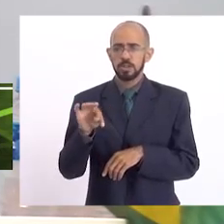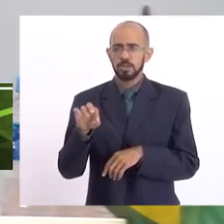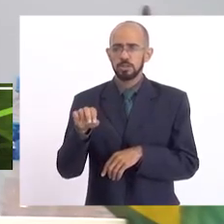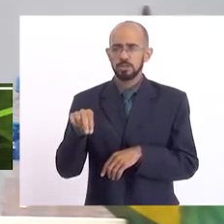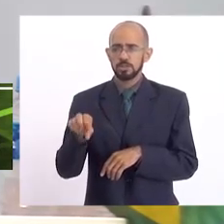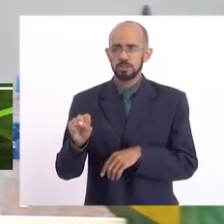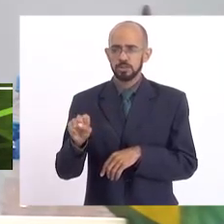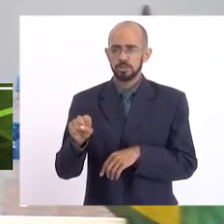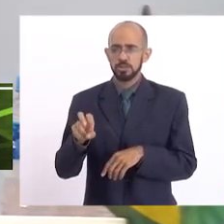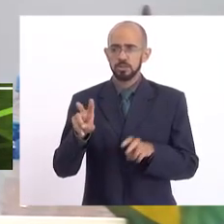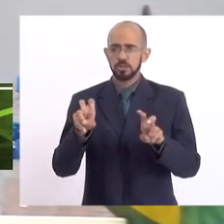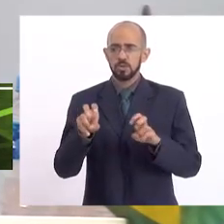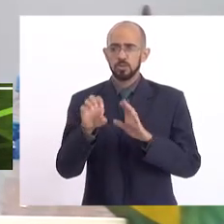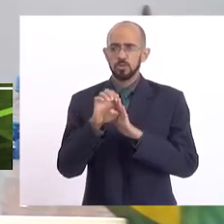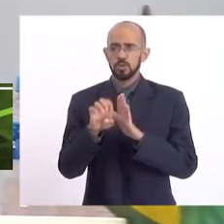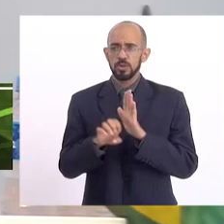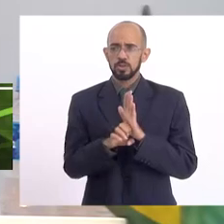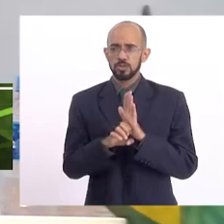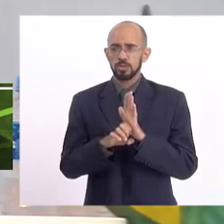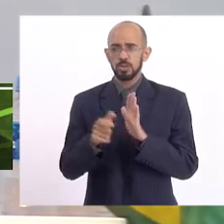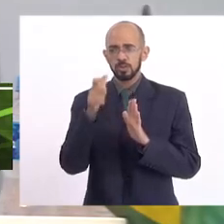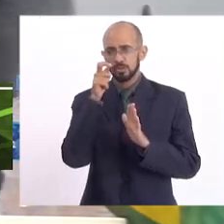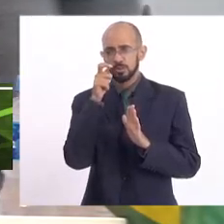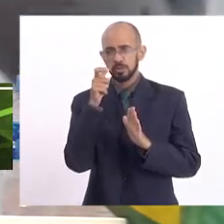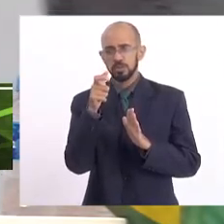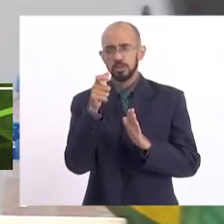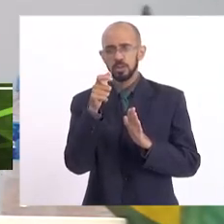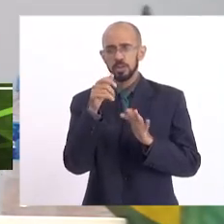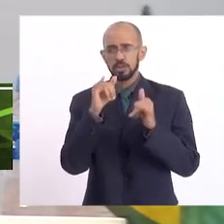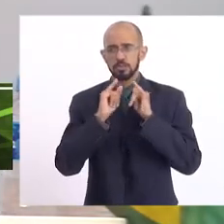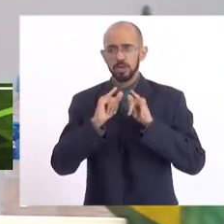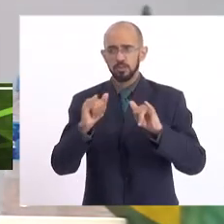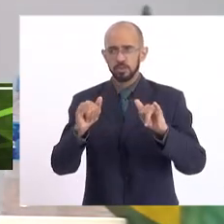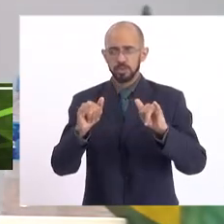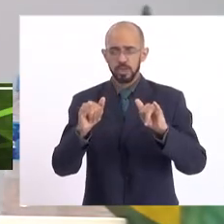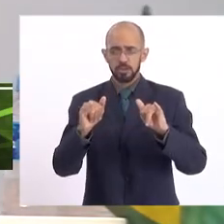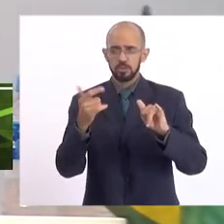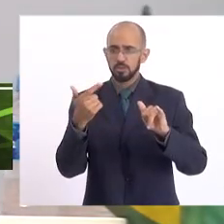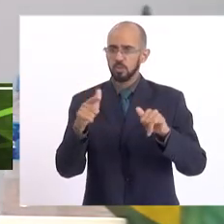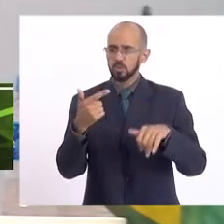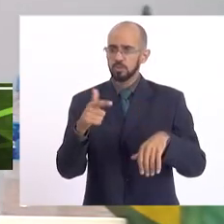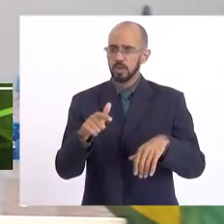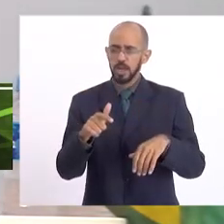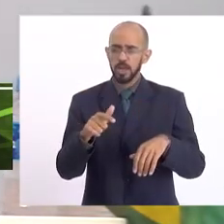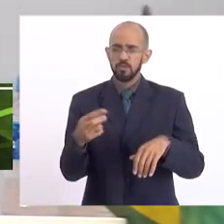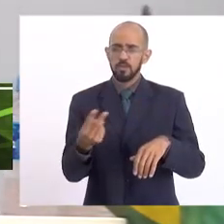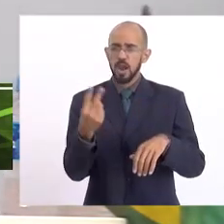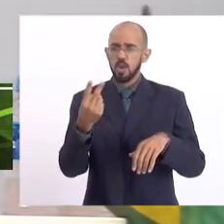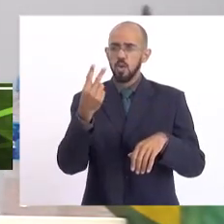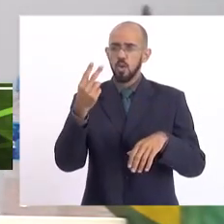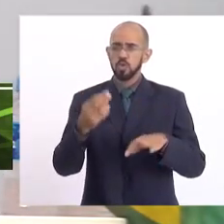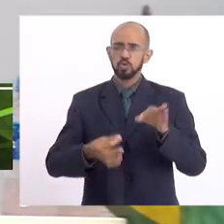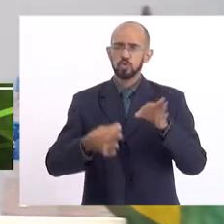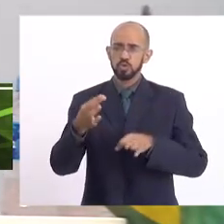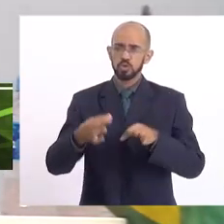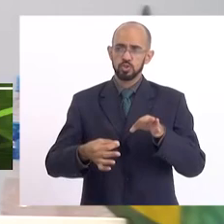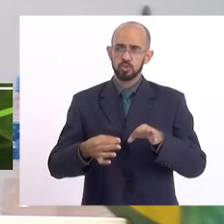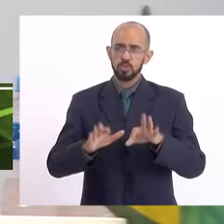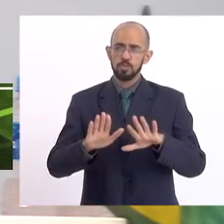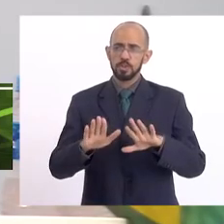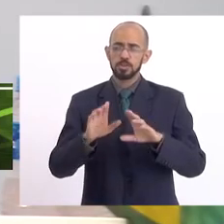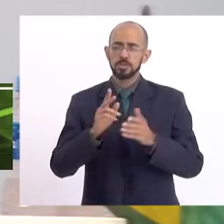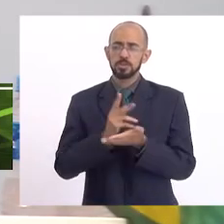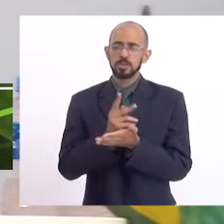ao edital de manifestação de interesse. Isso não tem valor jurídico para uma convocação, mas sempre que a gente